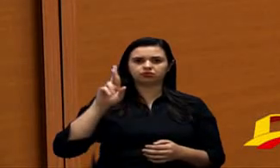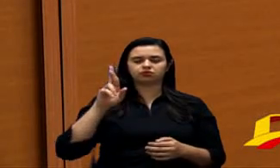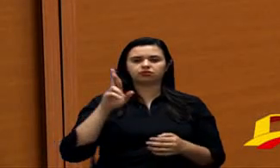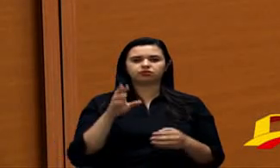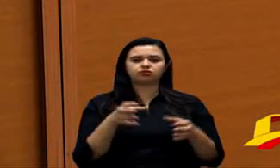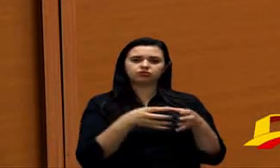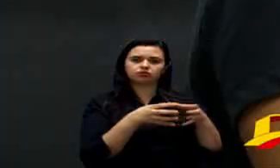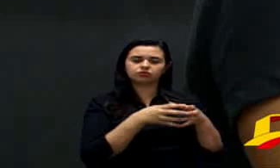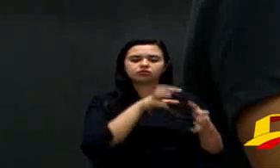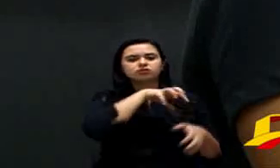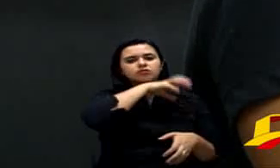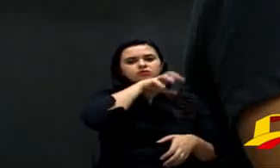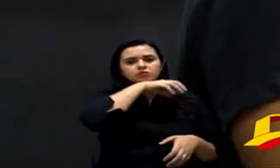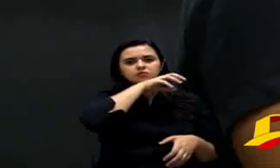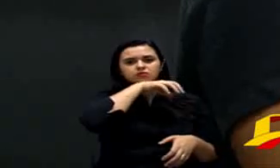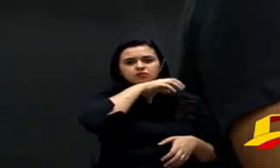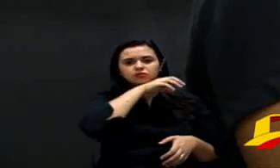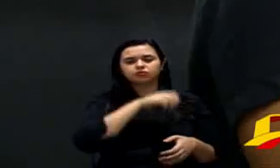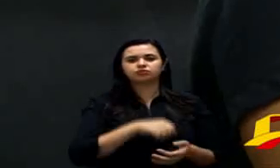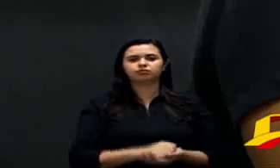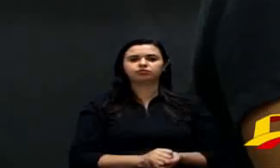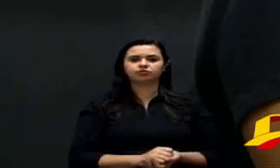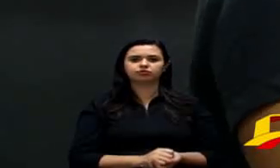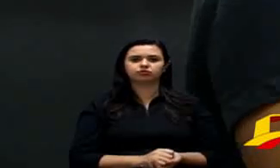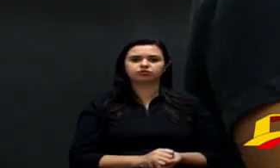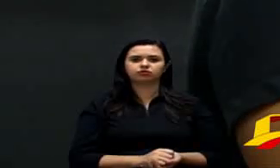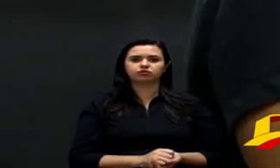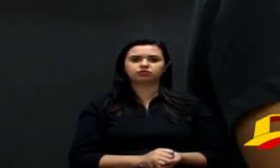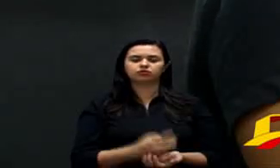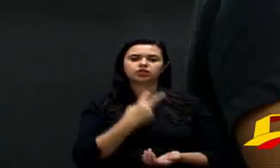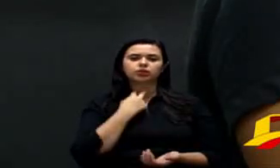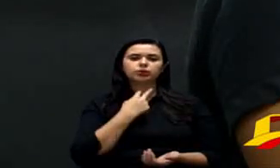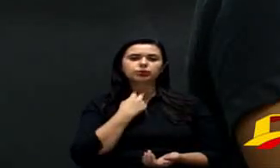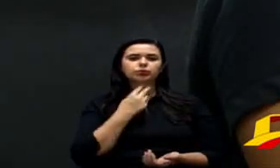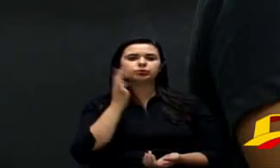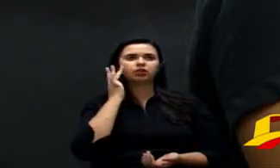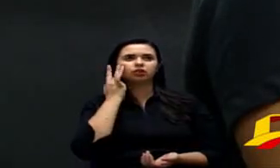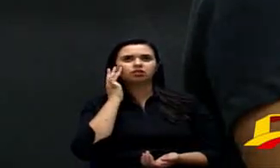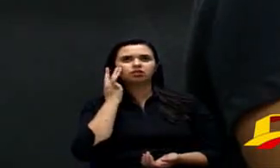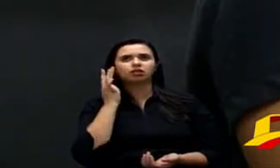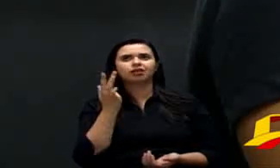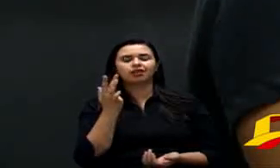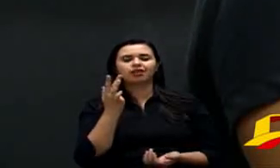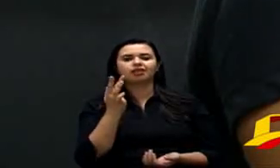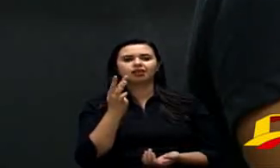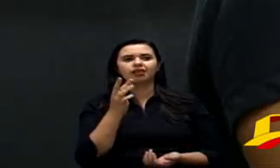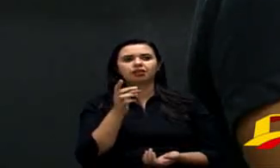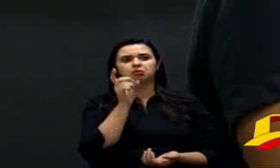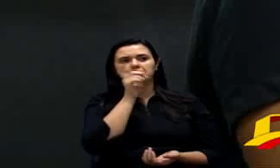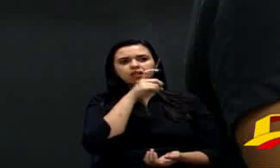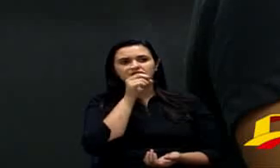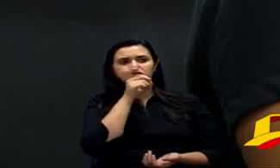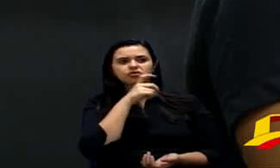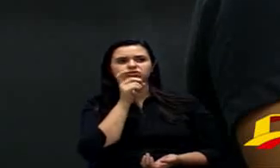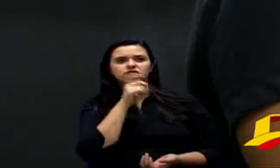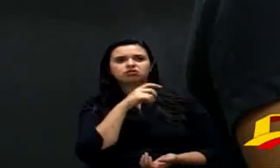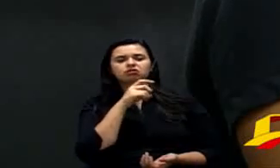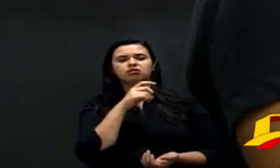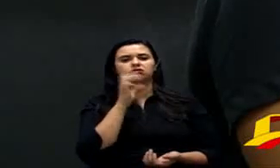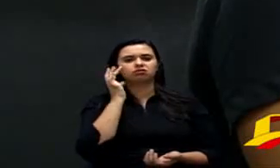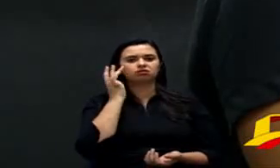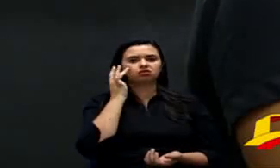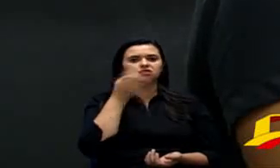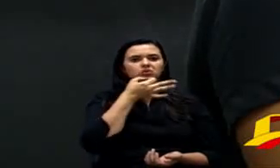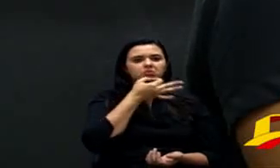gente não pode ficar achando que os achismos e as mentiras têm que prevalecer. Ontem teve uma manifestação lá no zoológico.